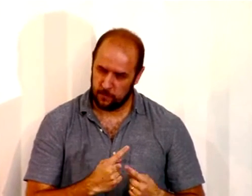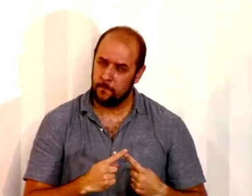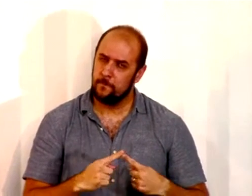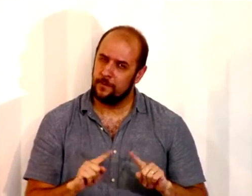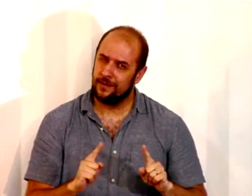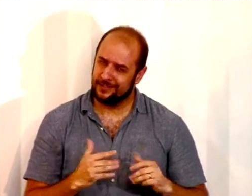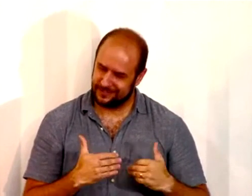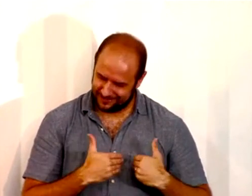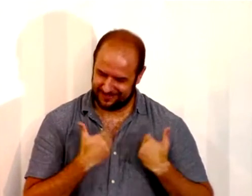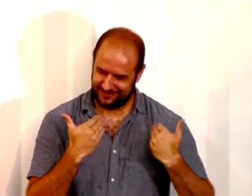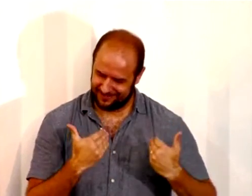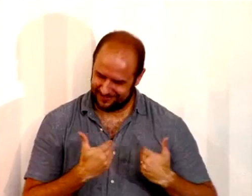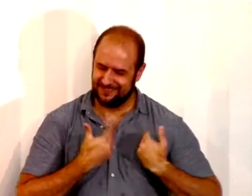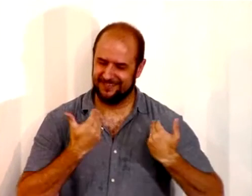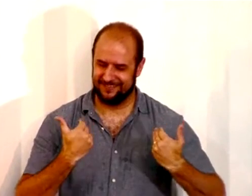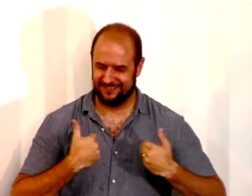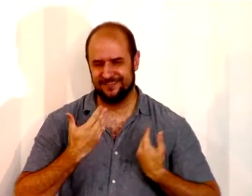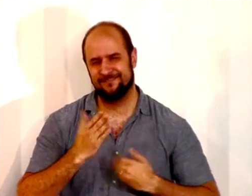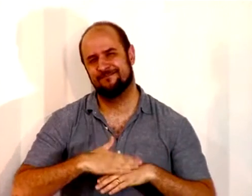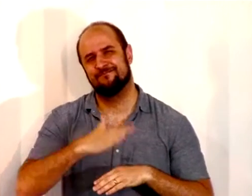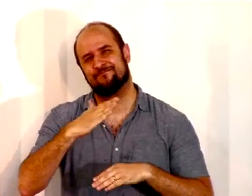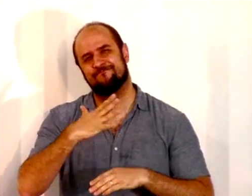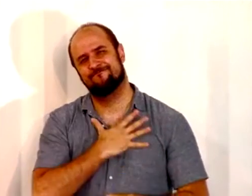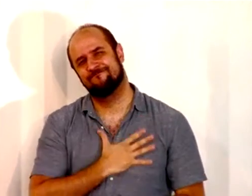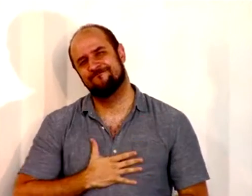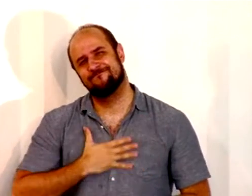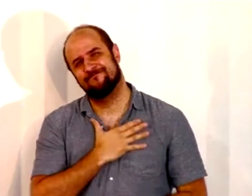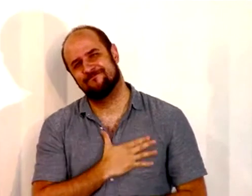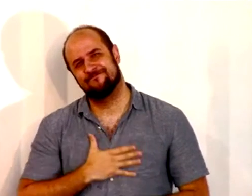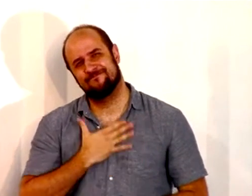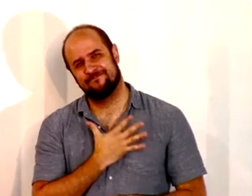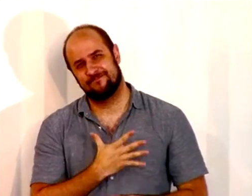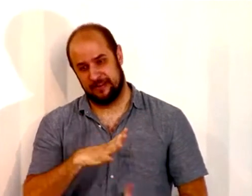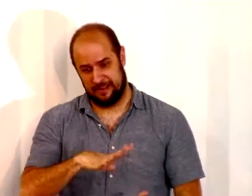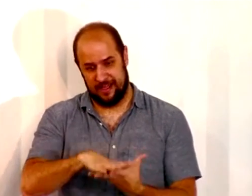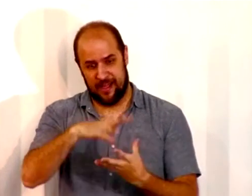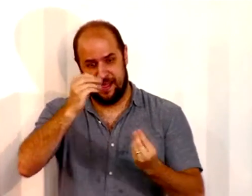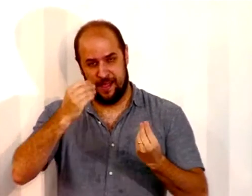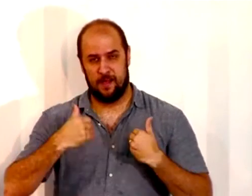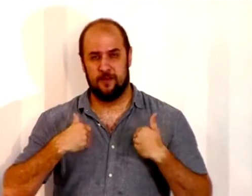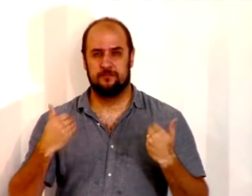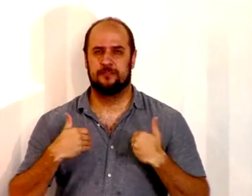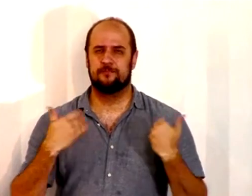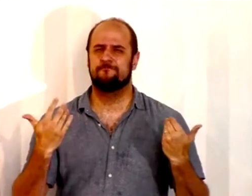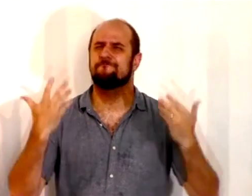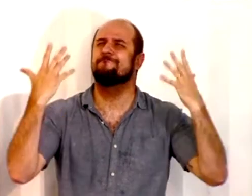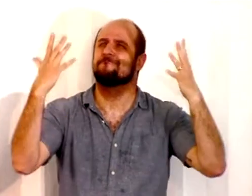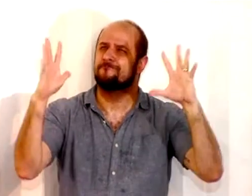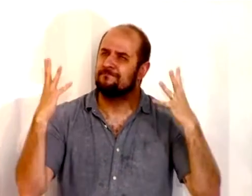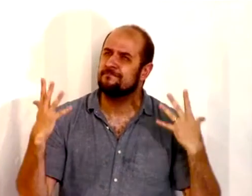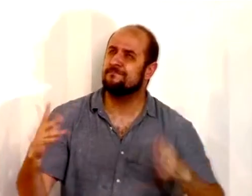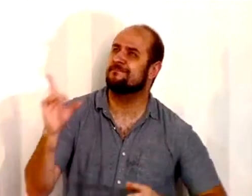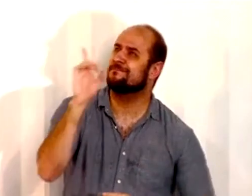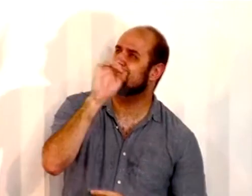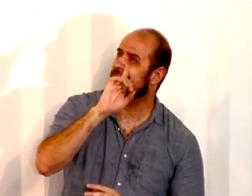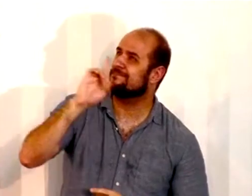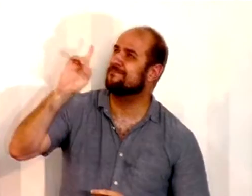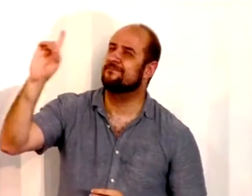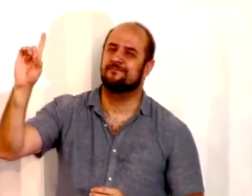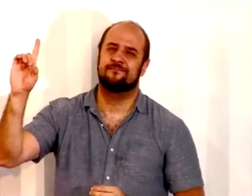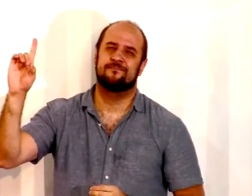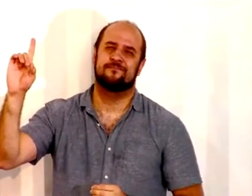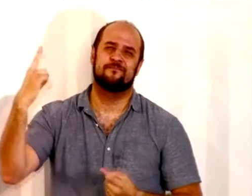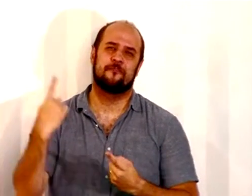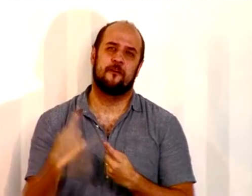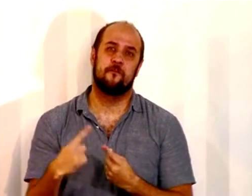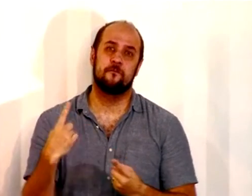alegra o coração, ela nos dá gozo, ela é alimento para a nossa alma. Louvado seja o nosso Deus,